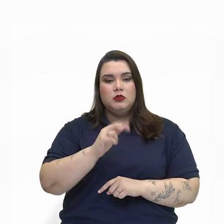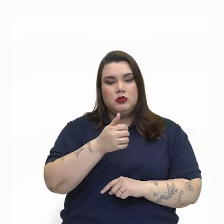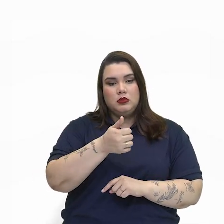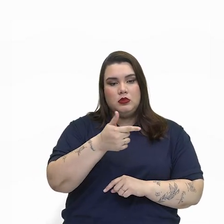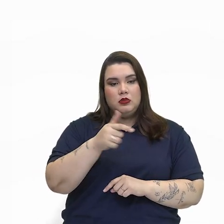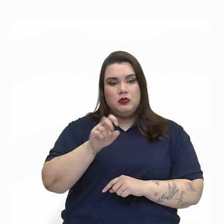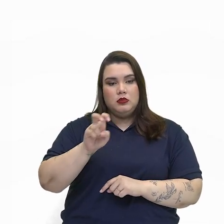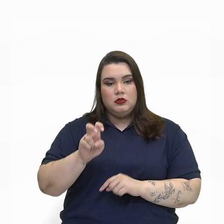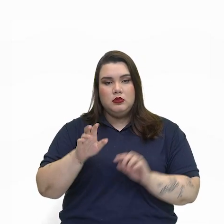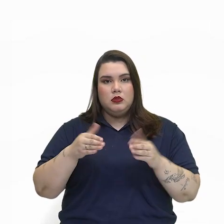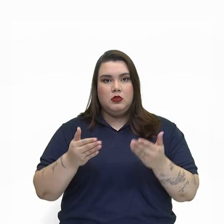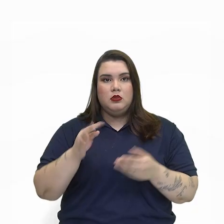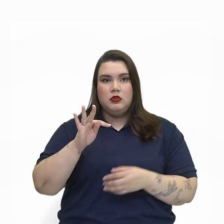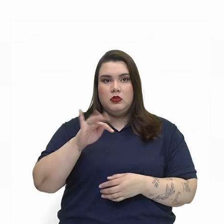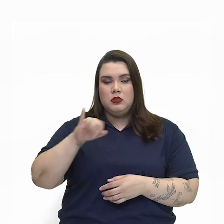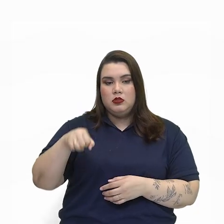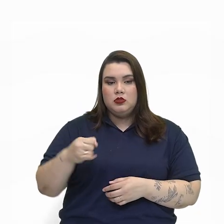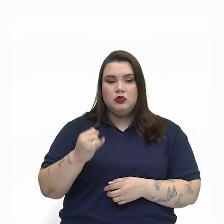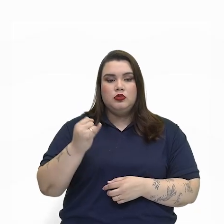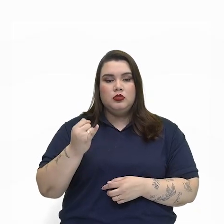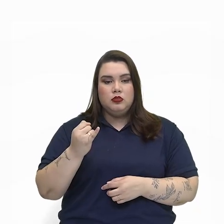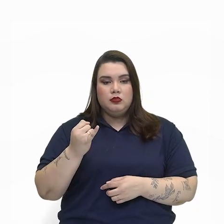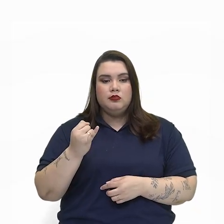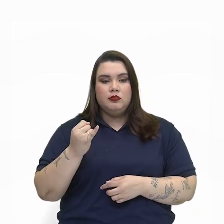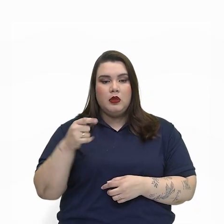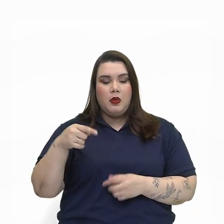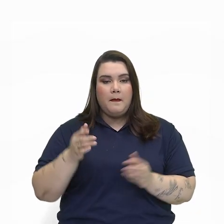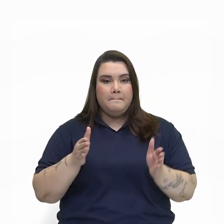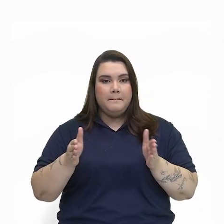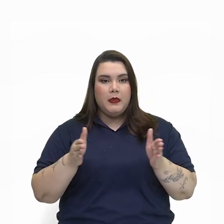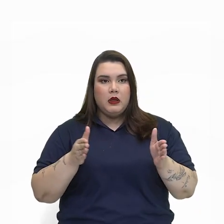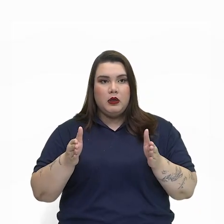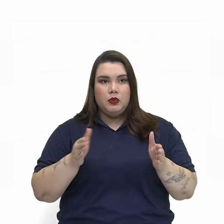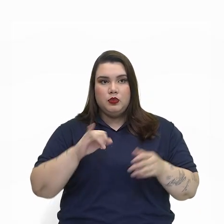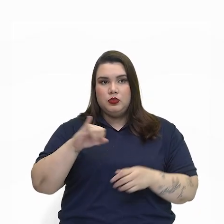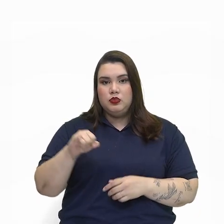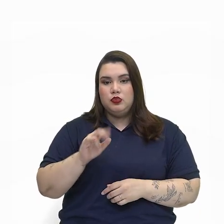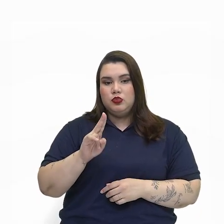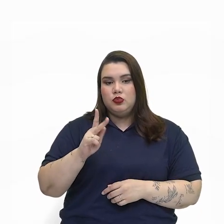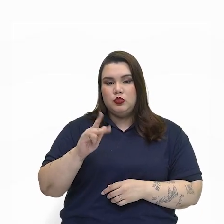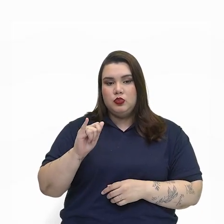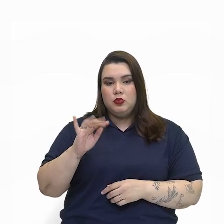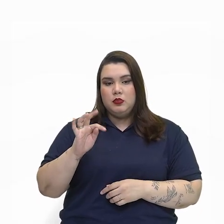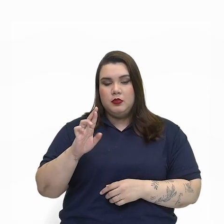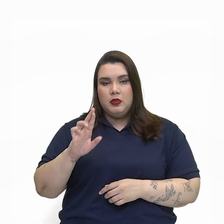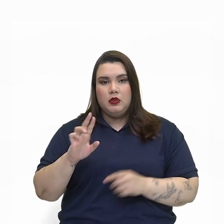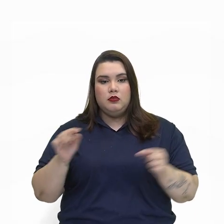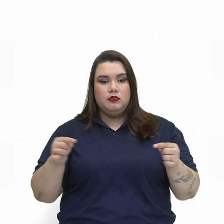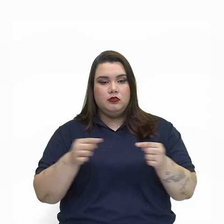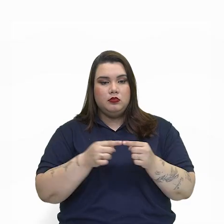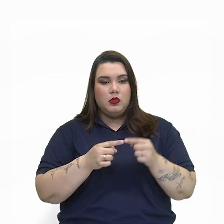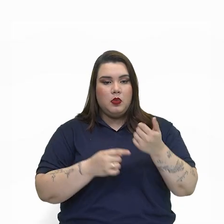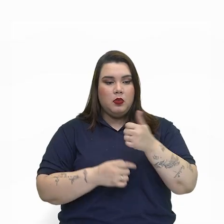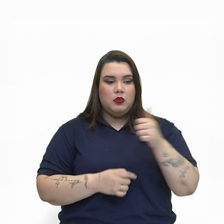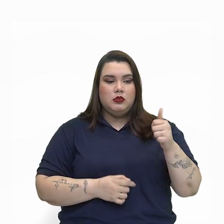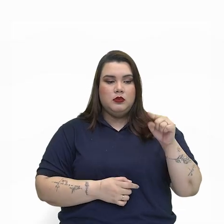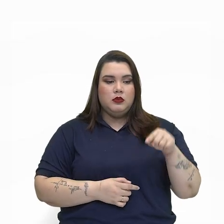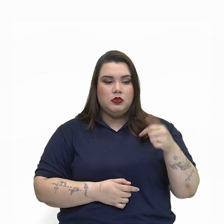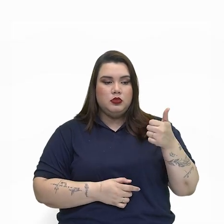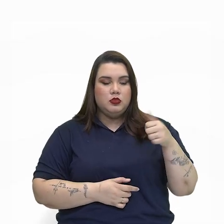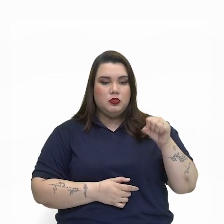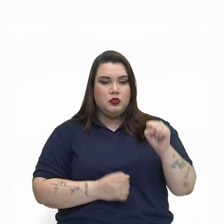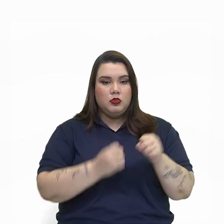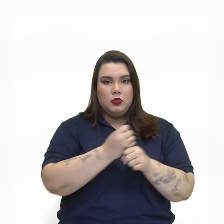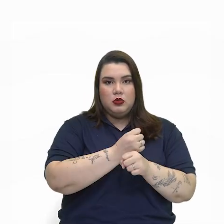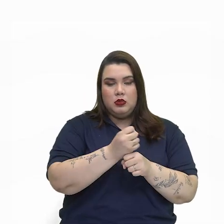125. Então, o período de Júpiter equivale aproximadamente a 11,18 anos. Ou